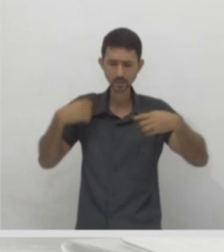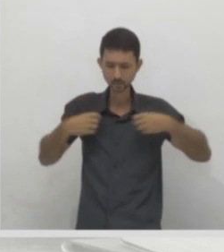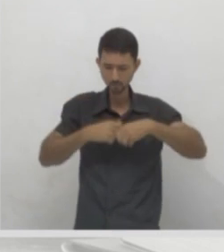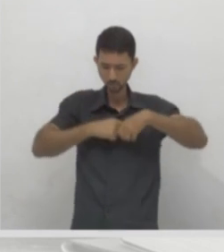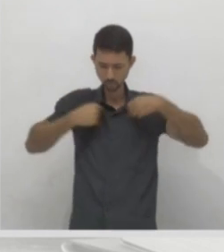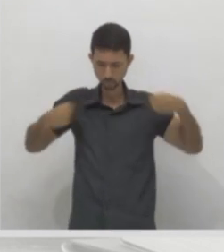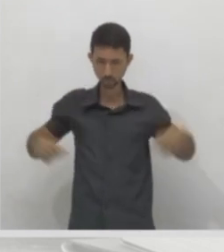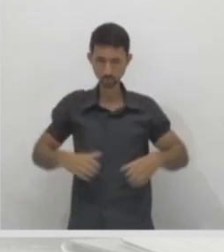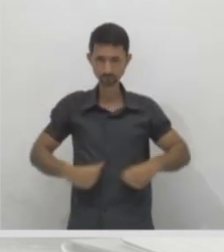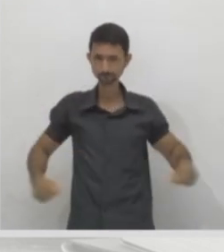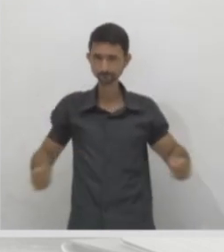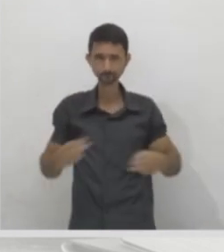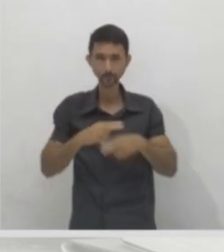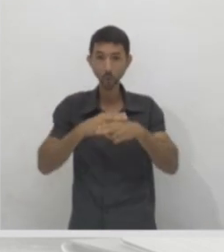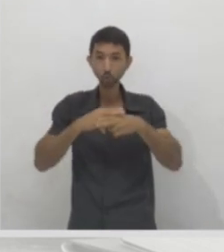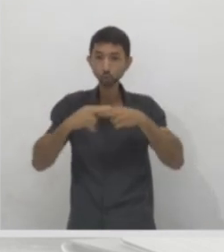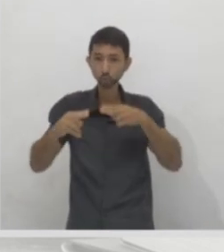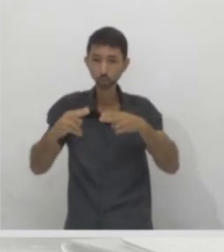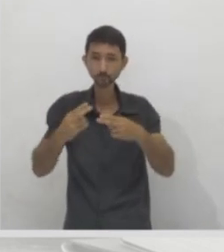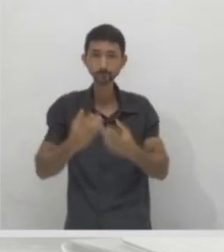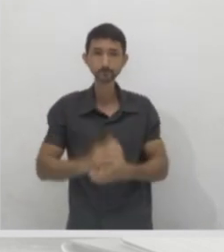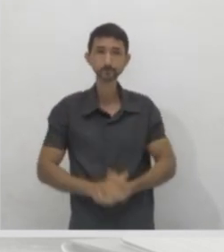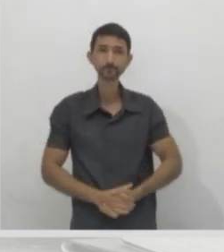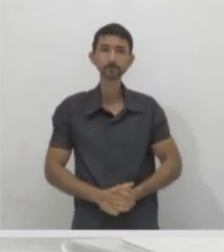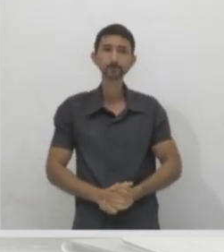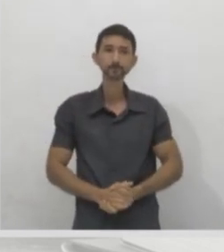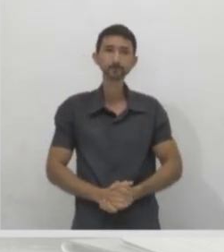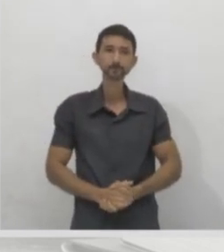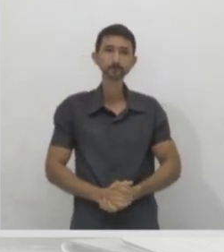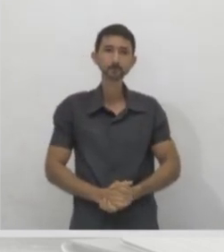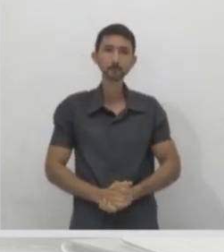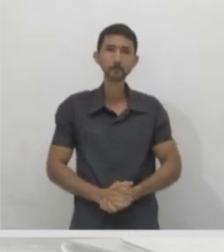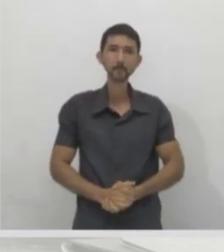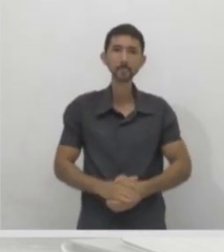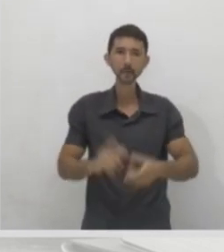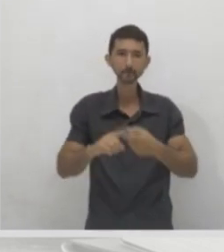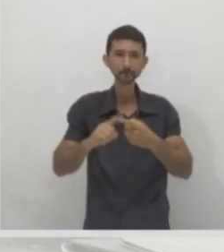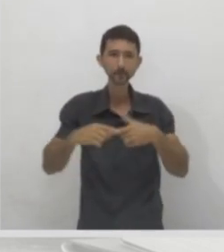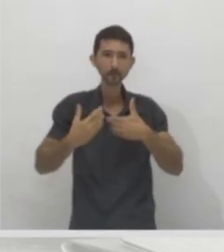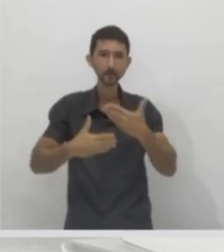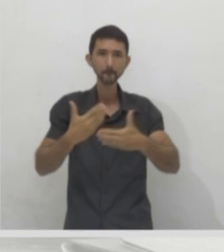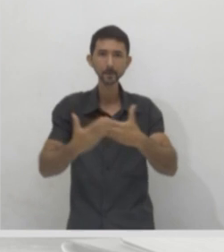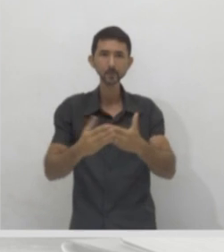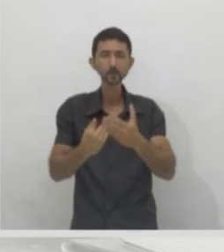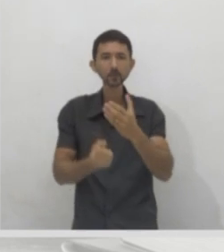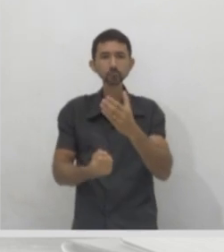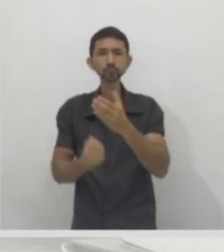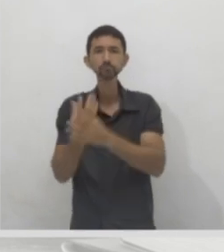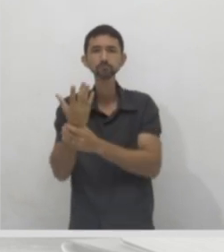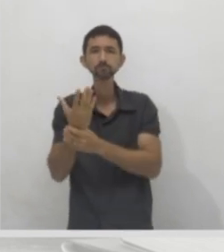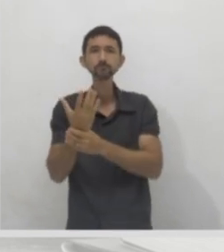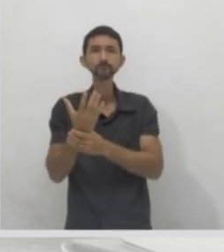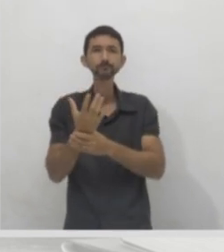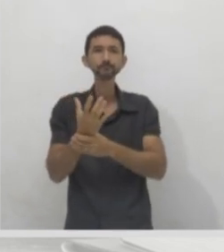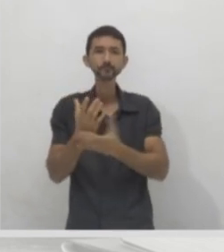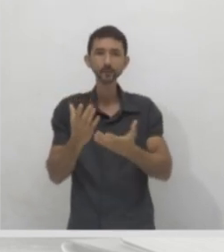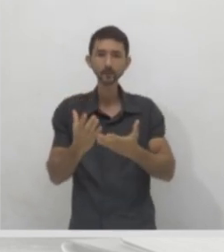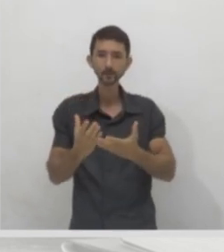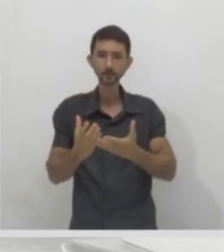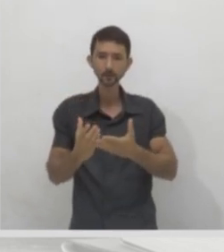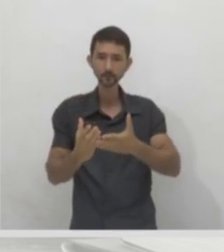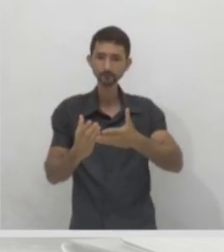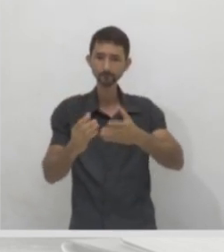roupa, ok? Nós vamos ver também que nesse período já surge a chamada